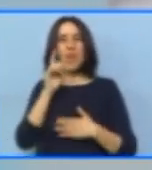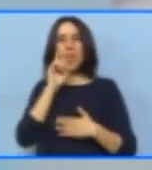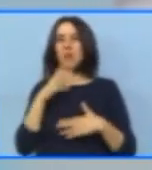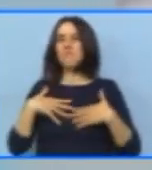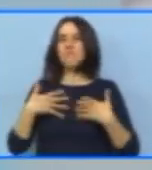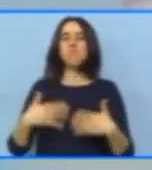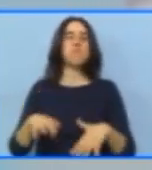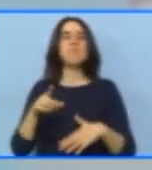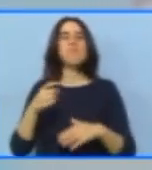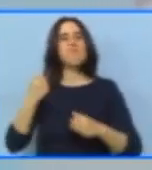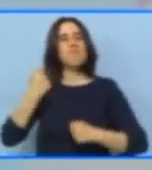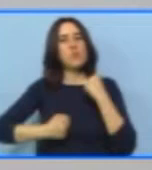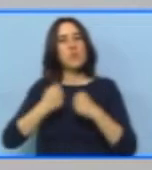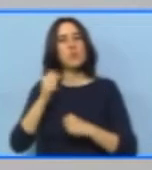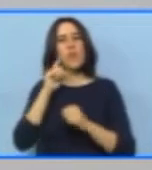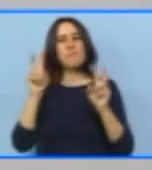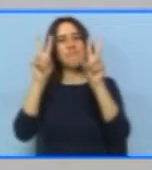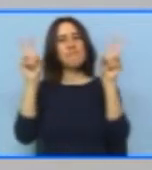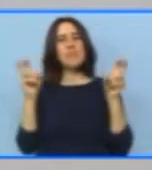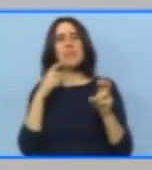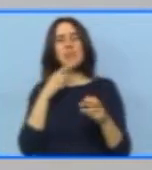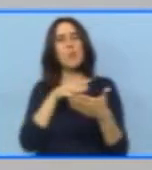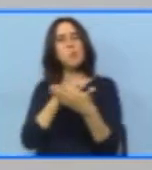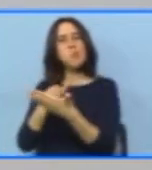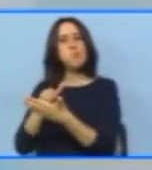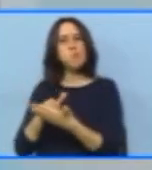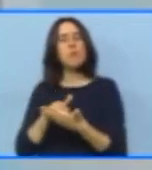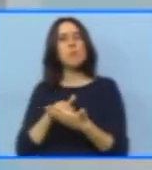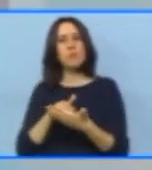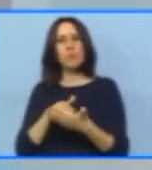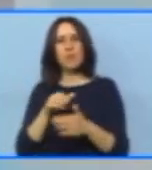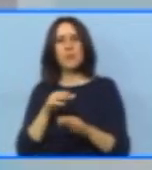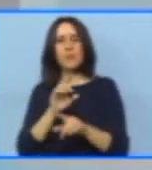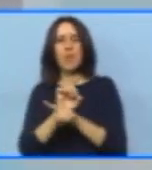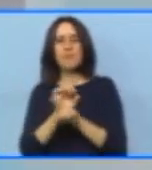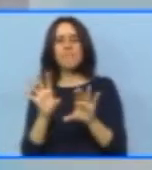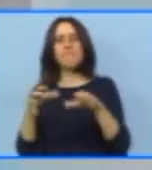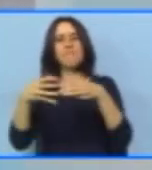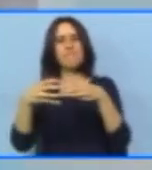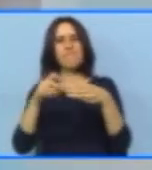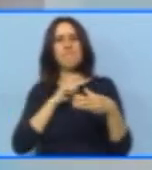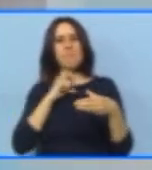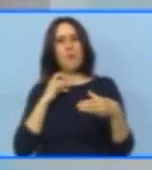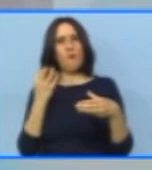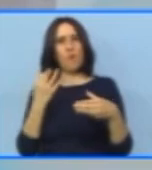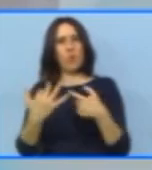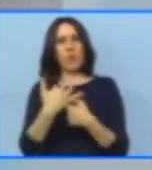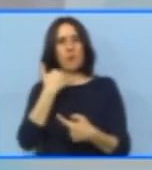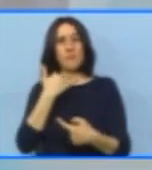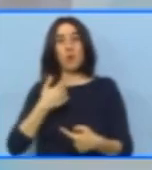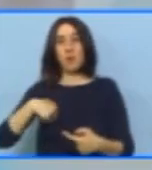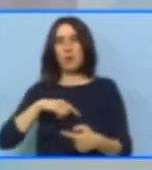demitiu-se em protesto contra o que ela chamava de bloqueios por parte de algumas instâncias da Cúria Romana. Ora, nós no